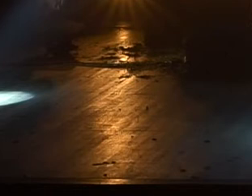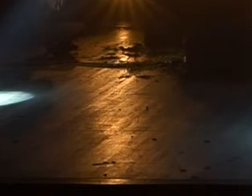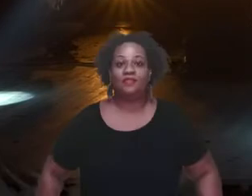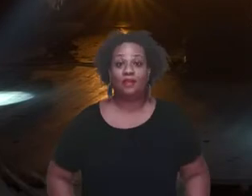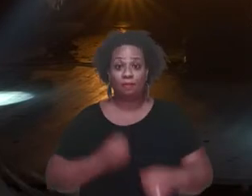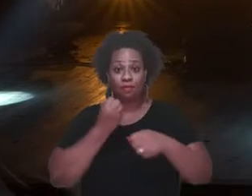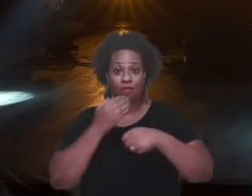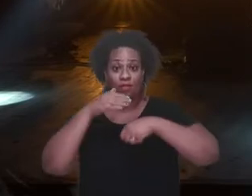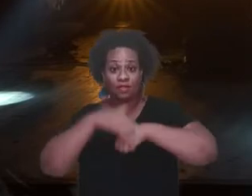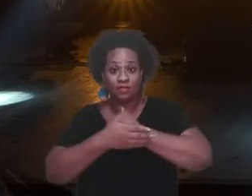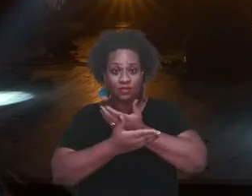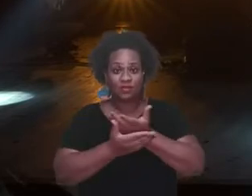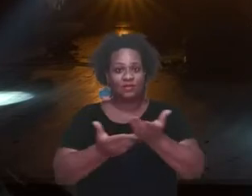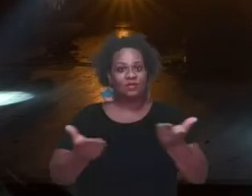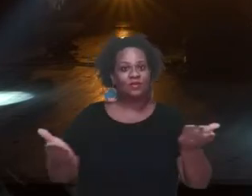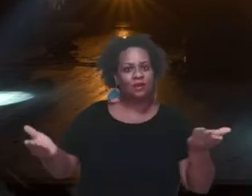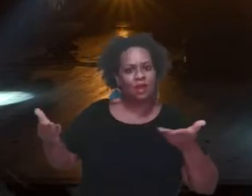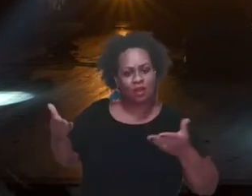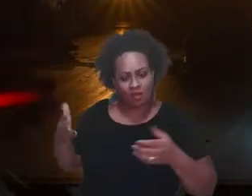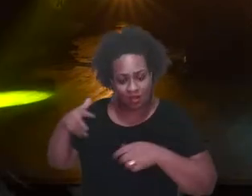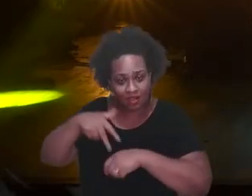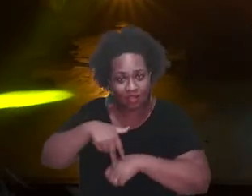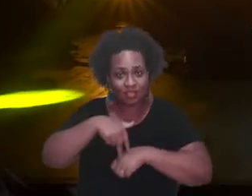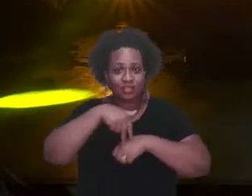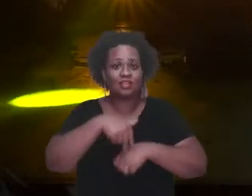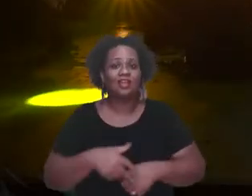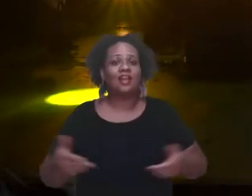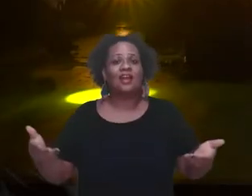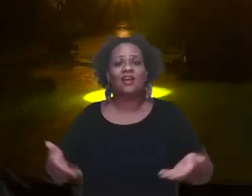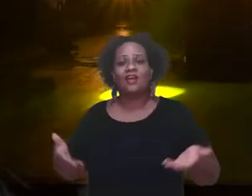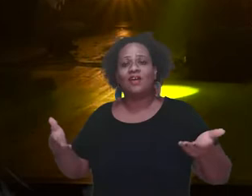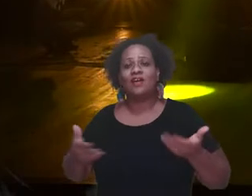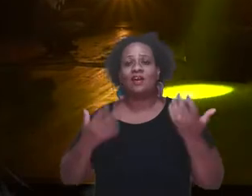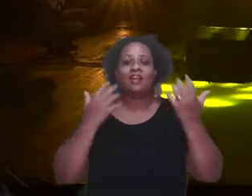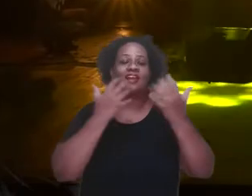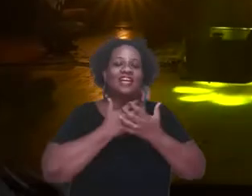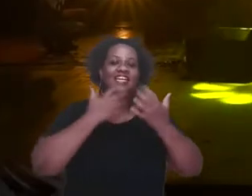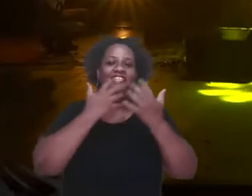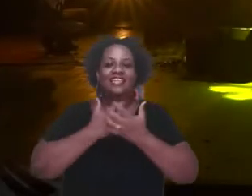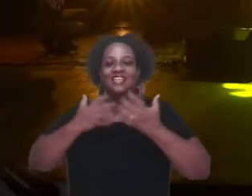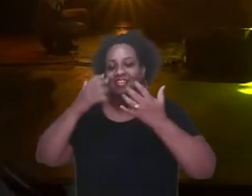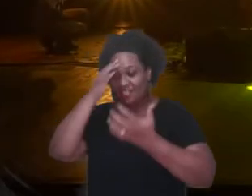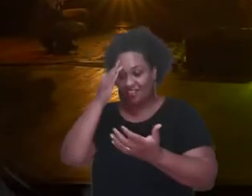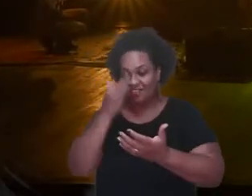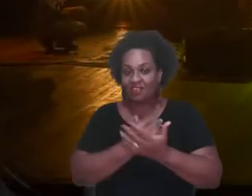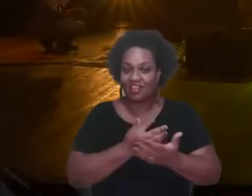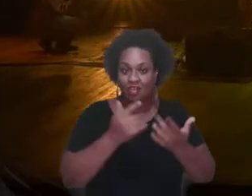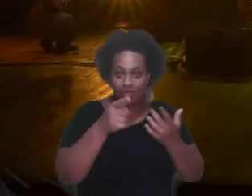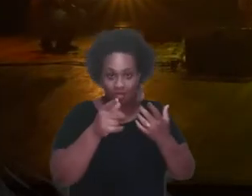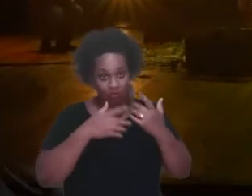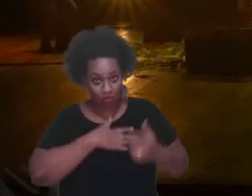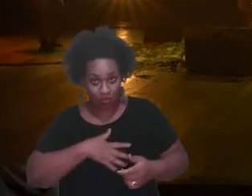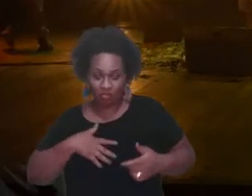Boa noite vim às vezes foi agora que eu cheguei hoje chegando foi cantando Fé do seu bolso